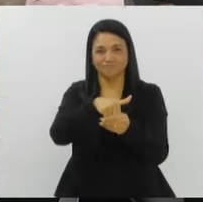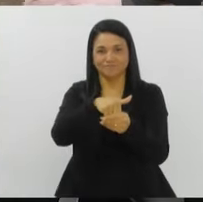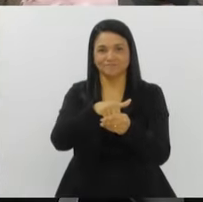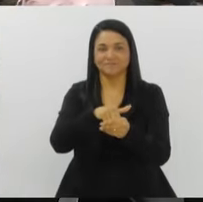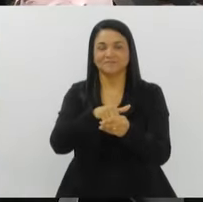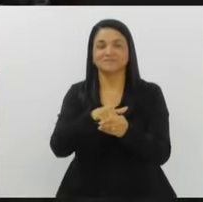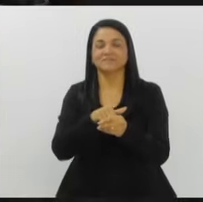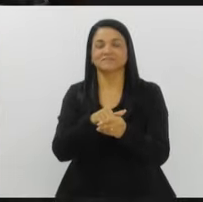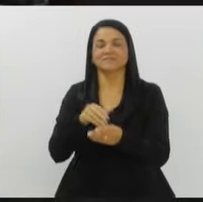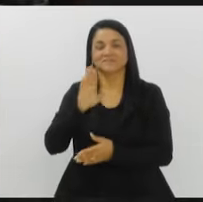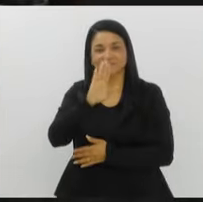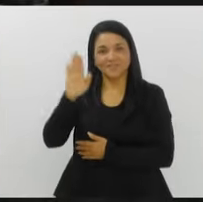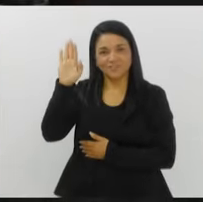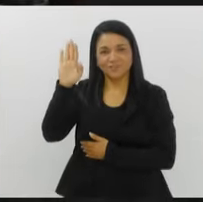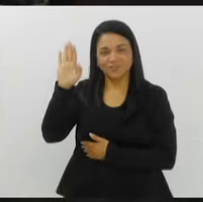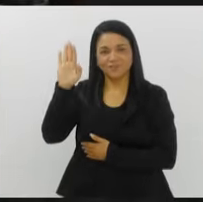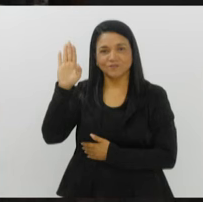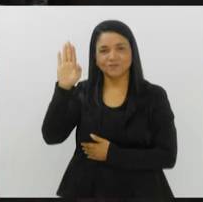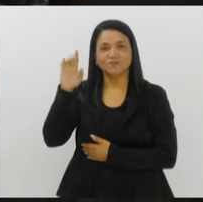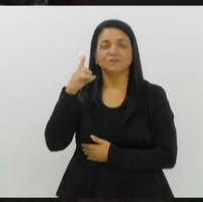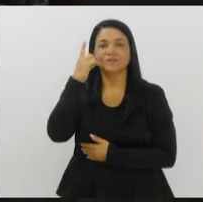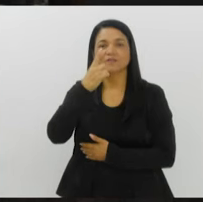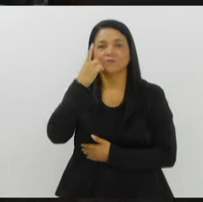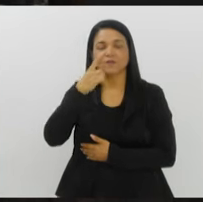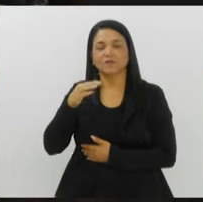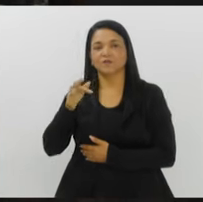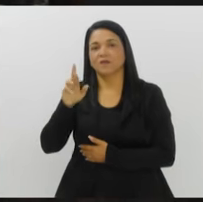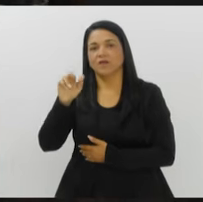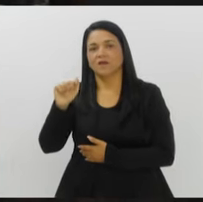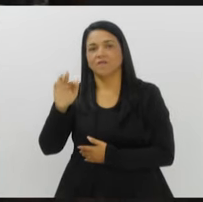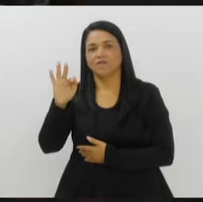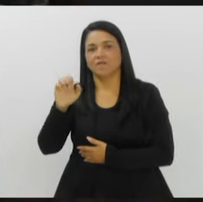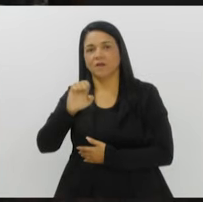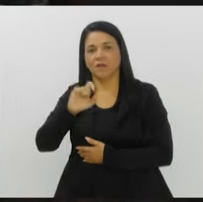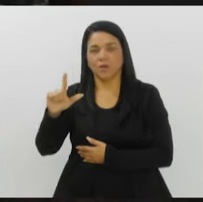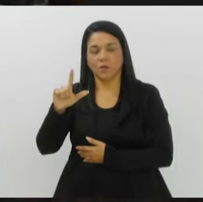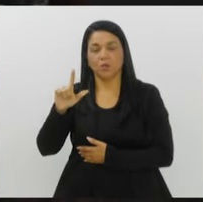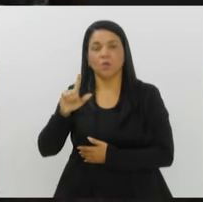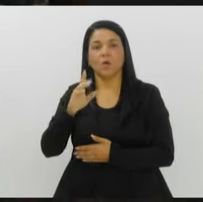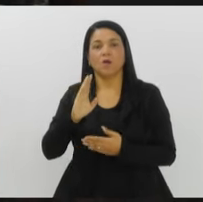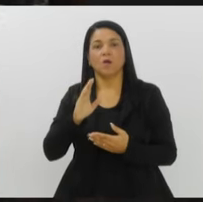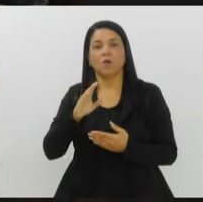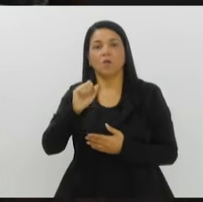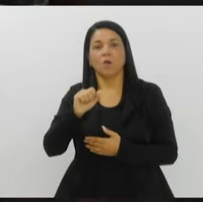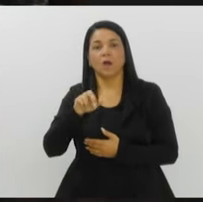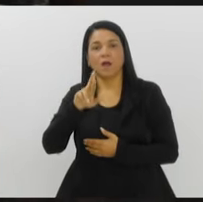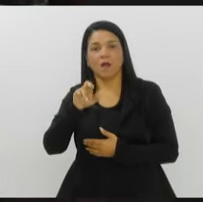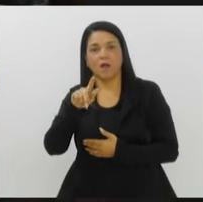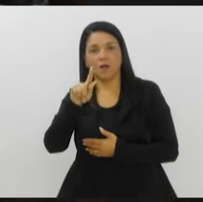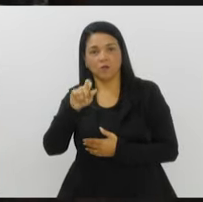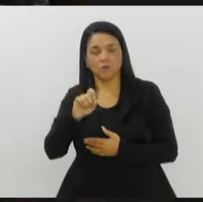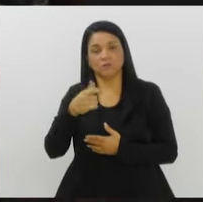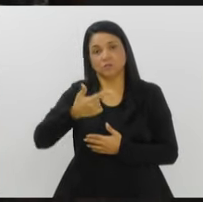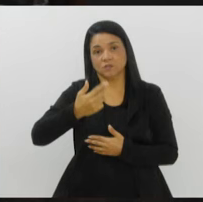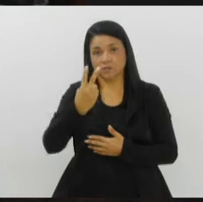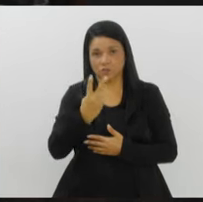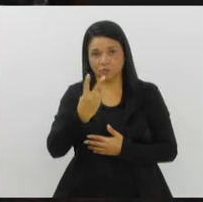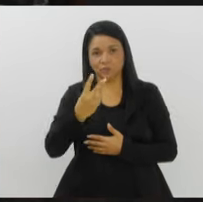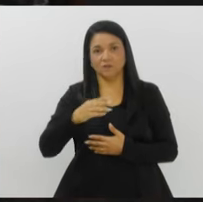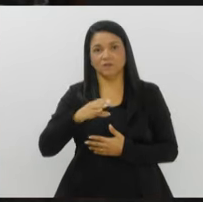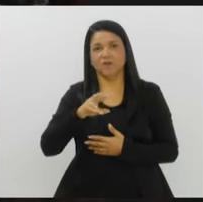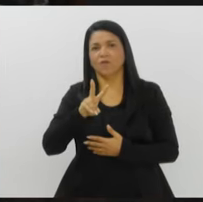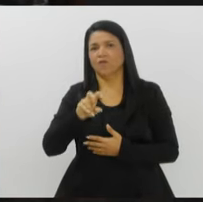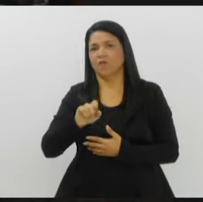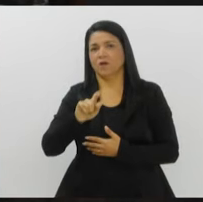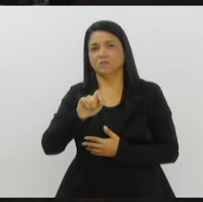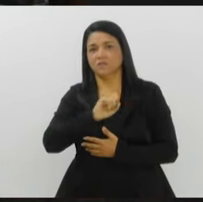O candidato é o deputado Rafael Nobre, ao cargo de segunda vogal da mesa diretora. Nós temos presente